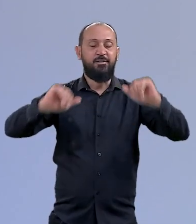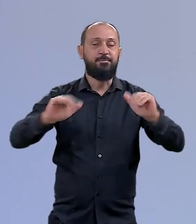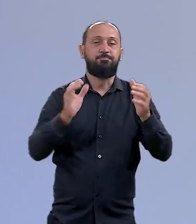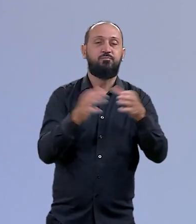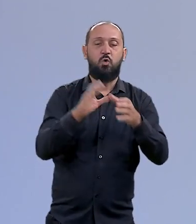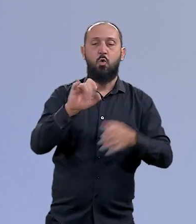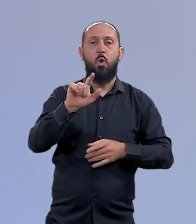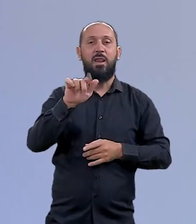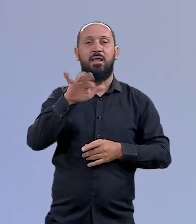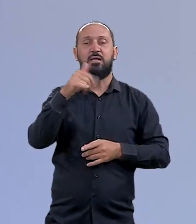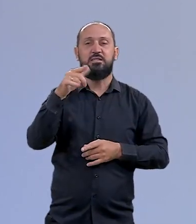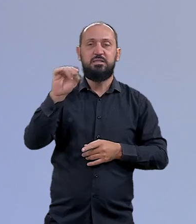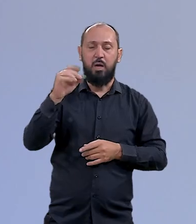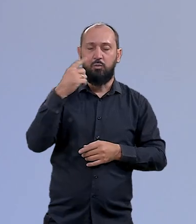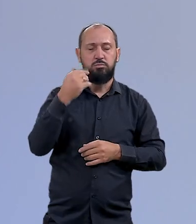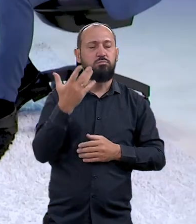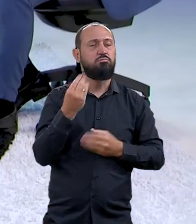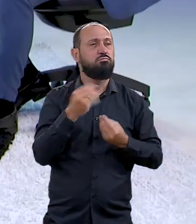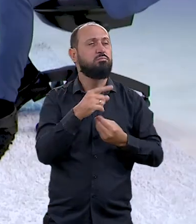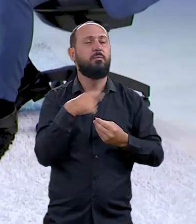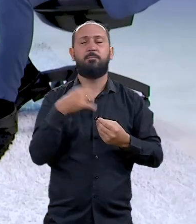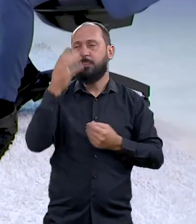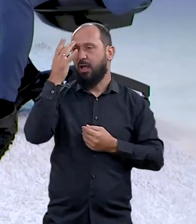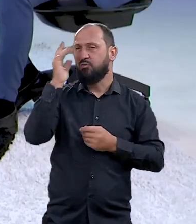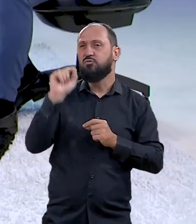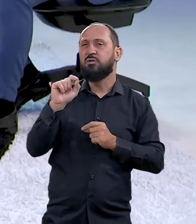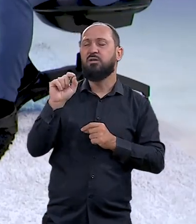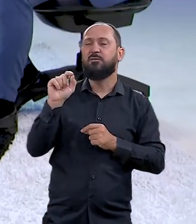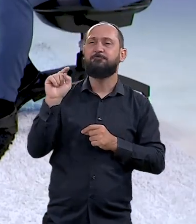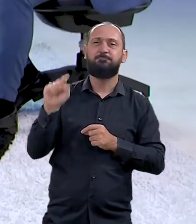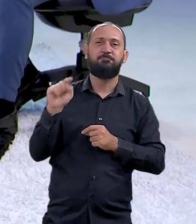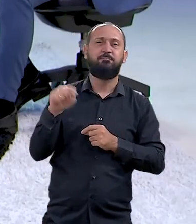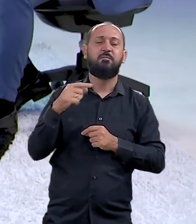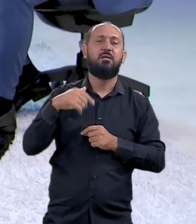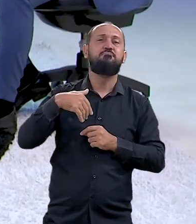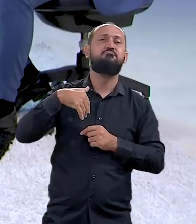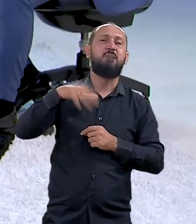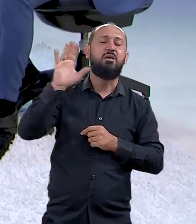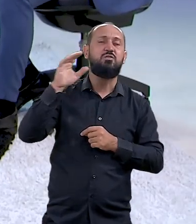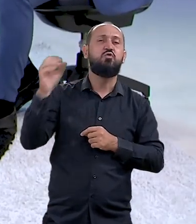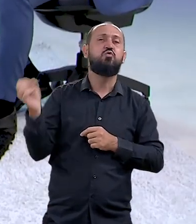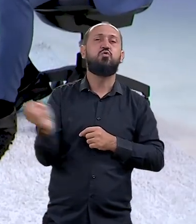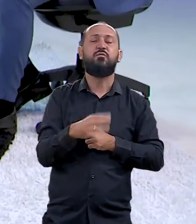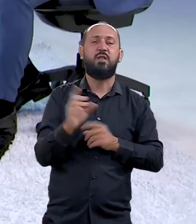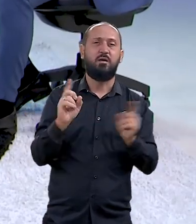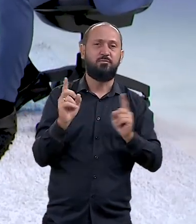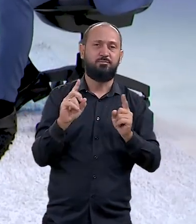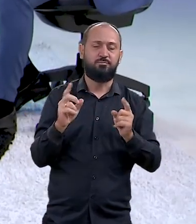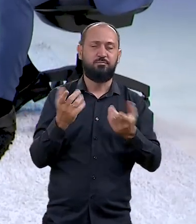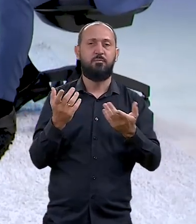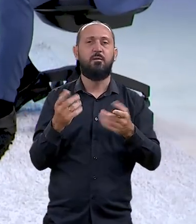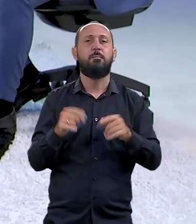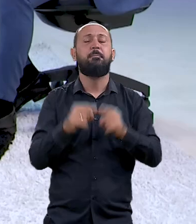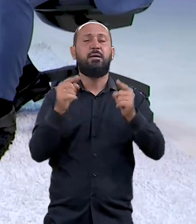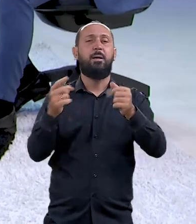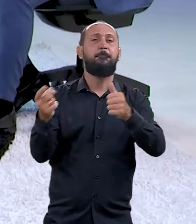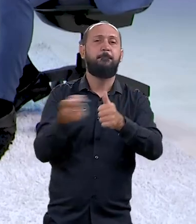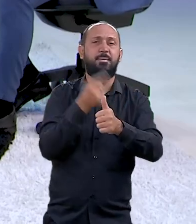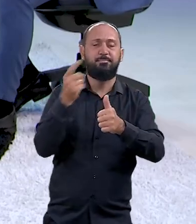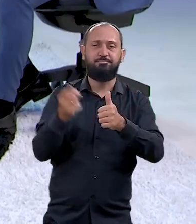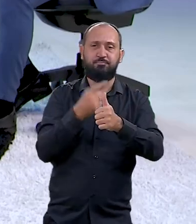possam julgar e determinar o andamento do processo eleitoral. Muito bem. Doutor, e acerca